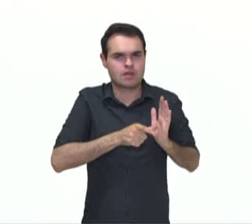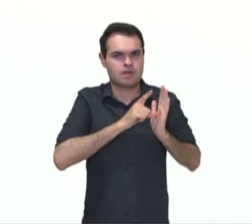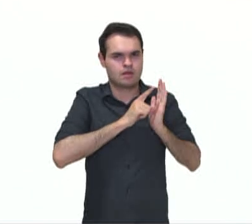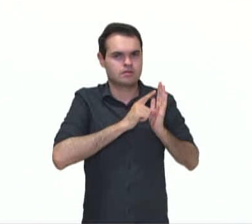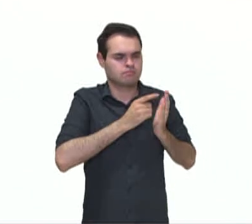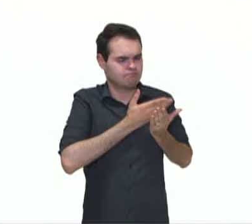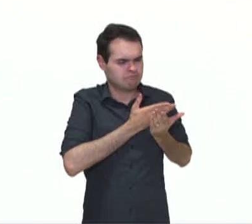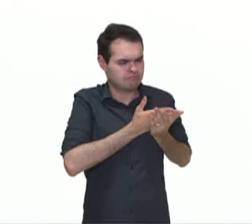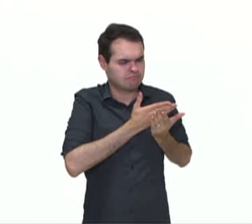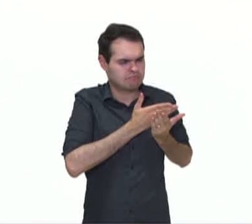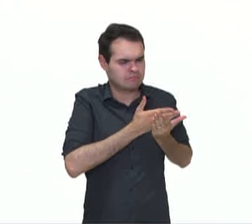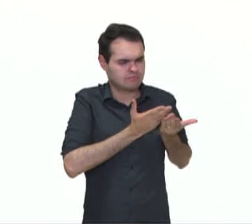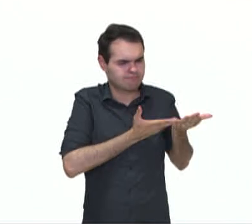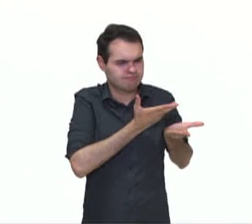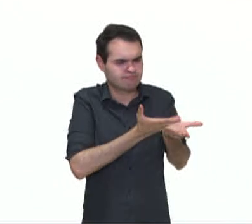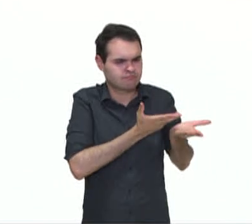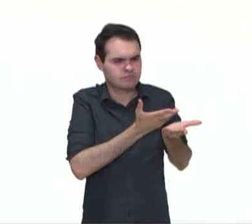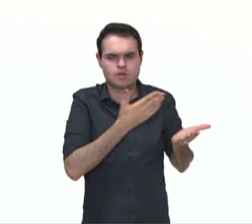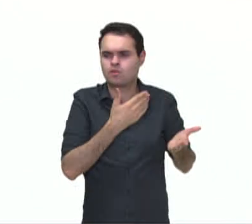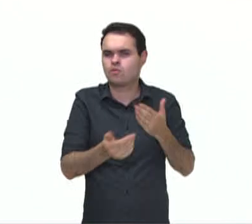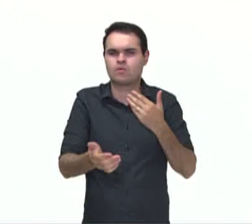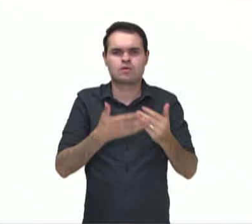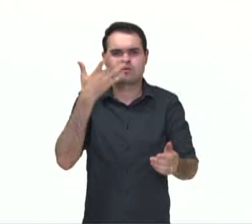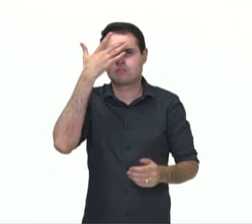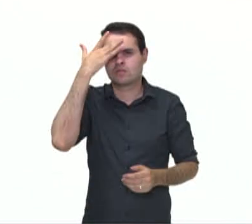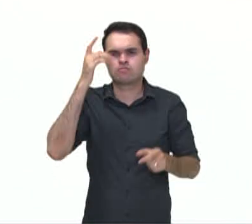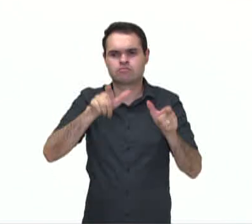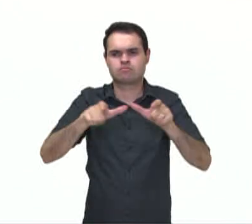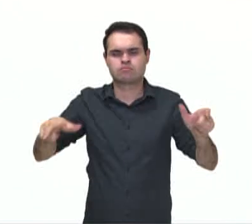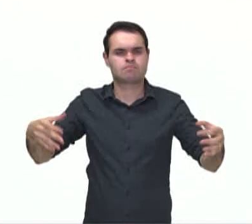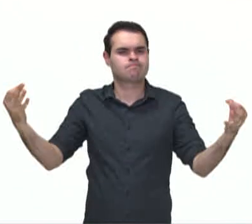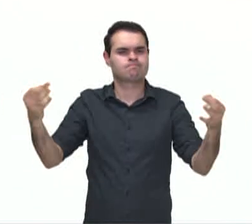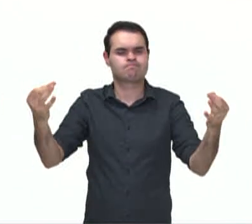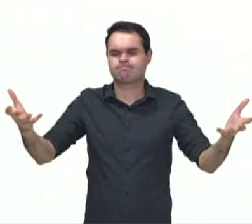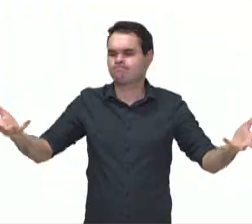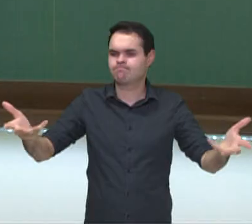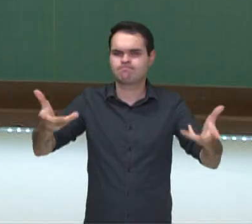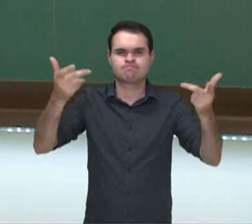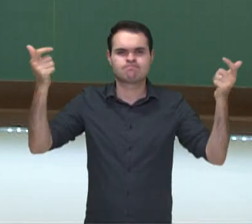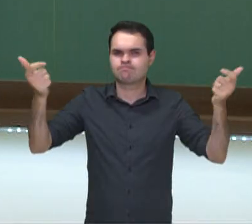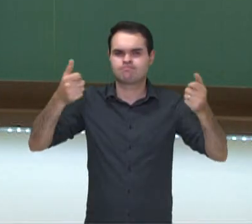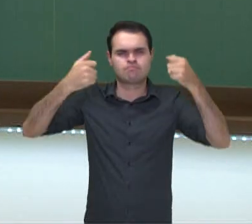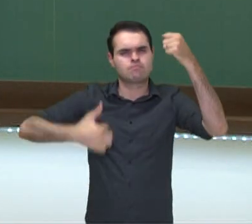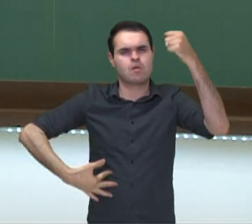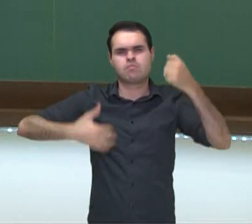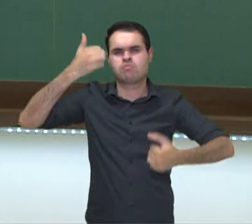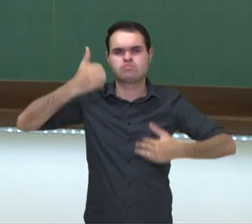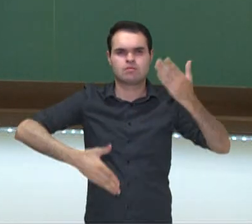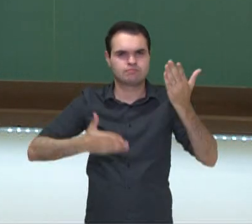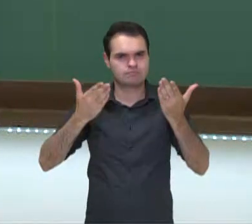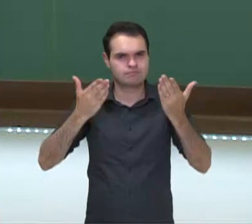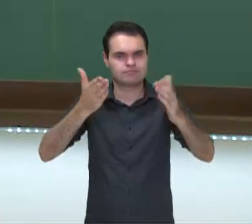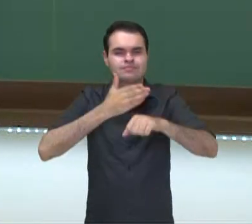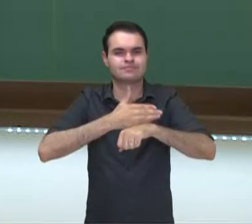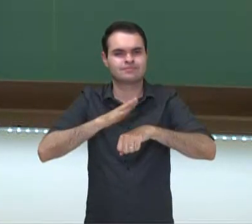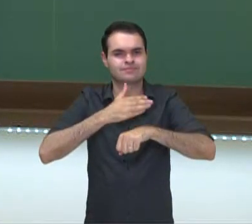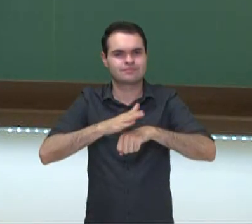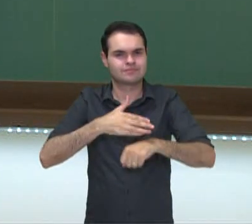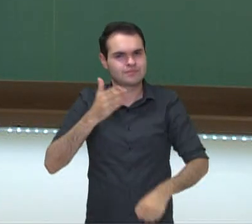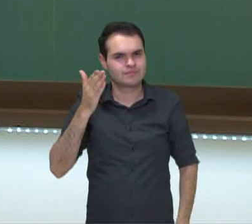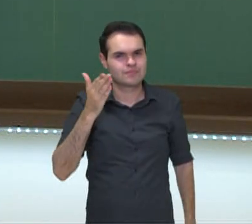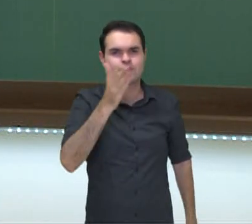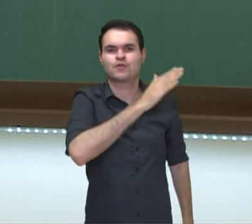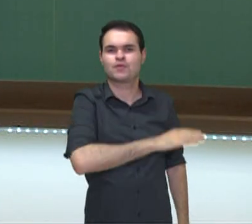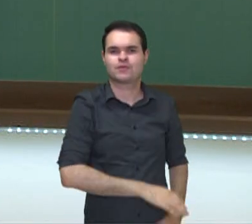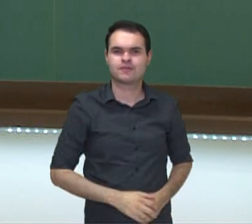dedicação permitem a qualquer um se tornar um excelente orador. Então treine bastante aí,